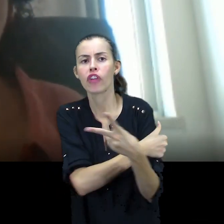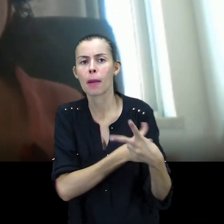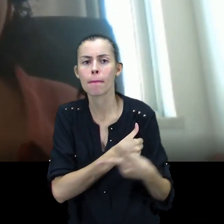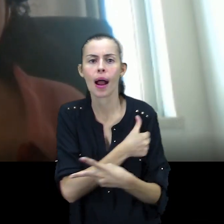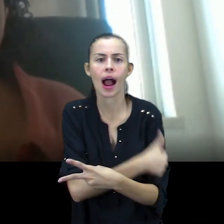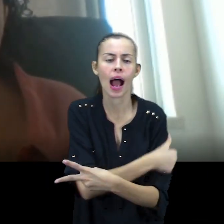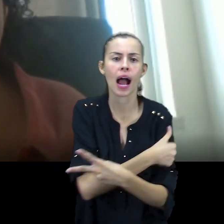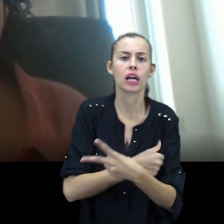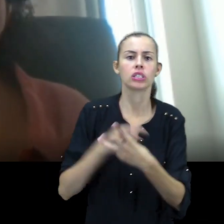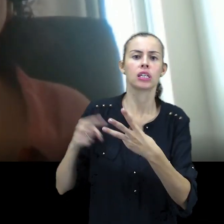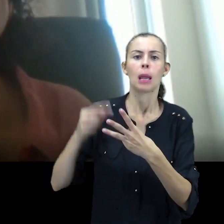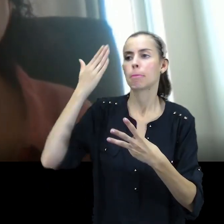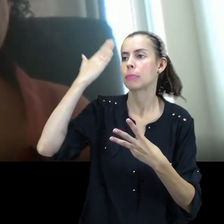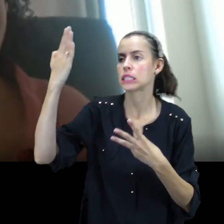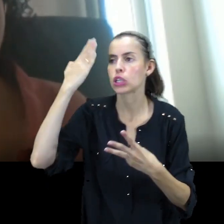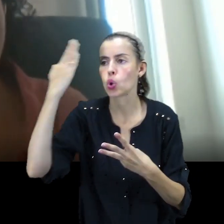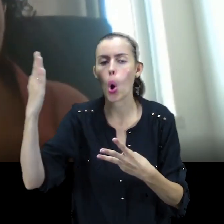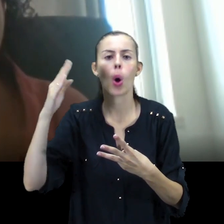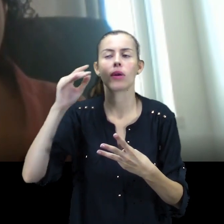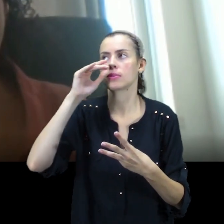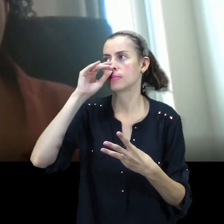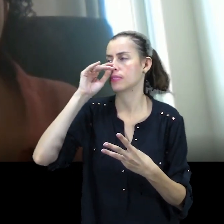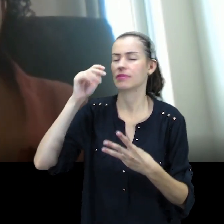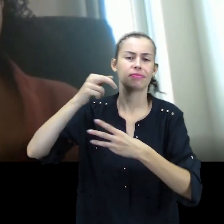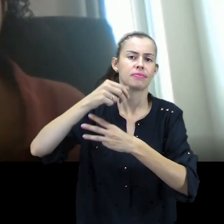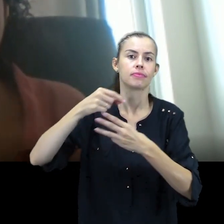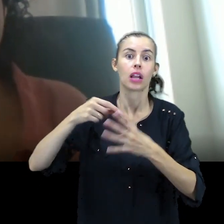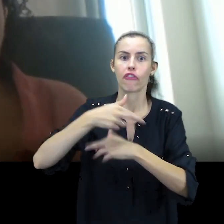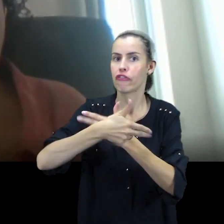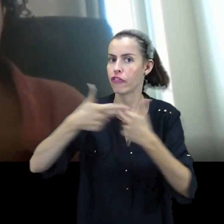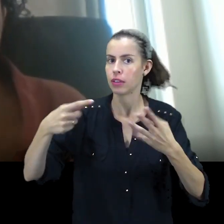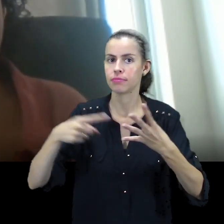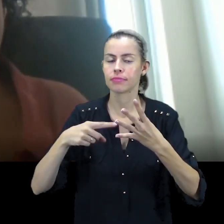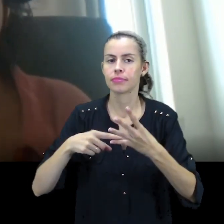tem um momento coletivo, onde vão se fazer discussões com